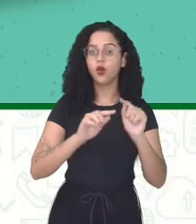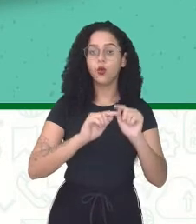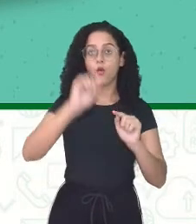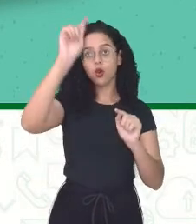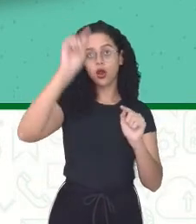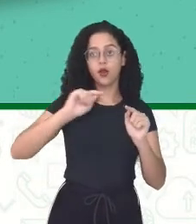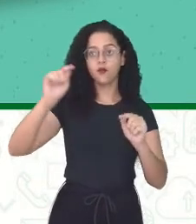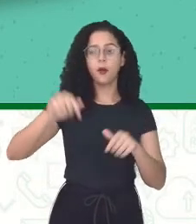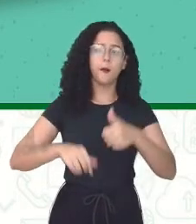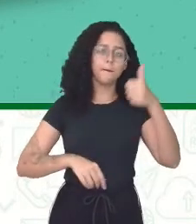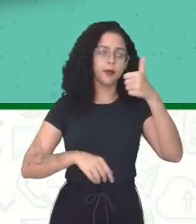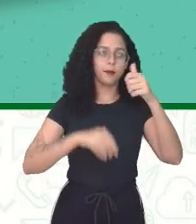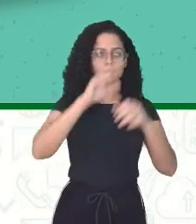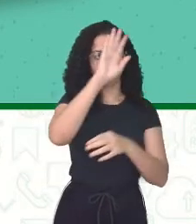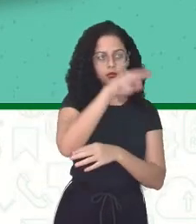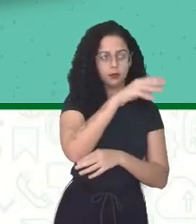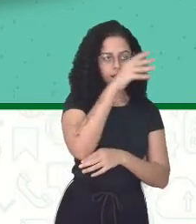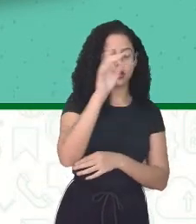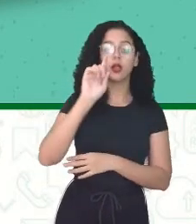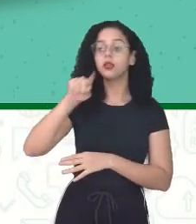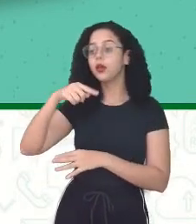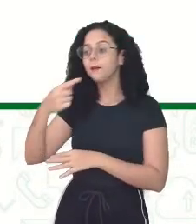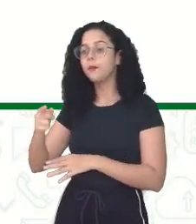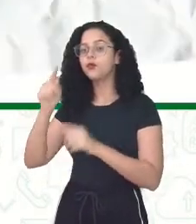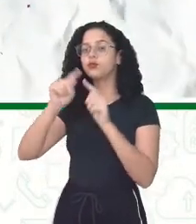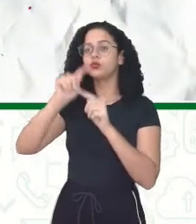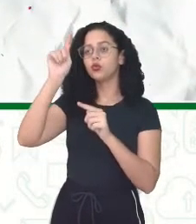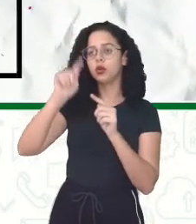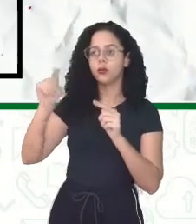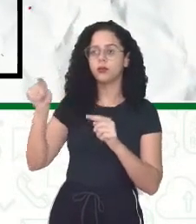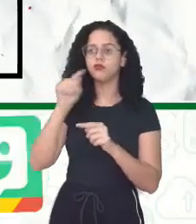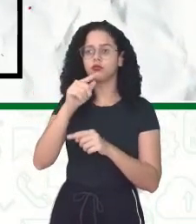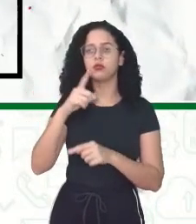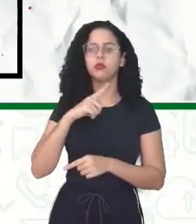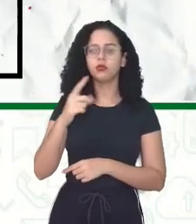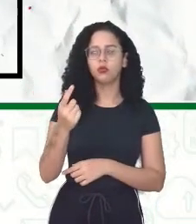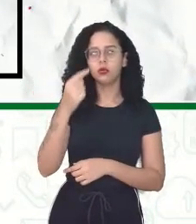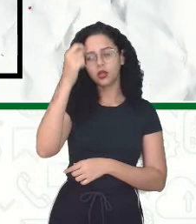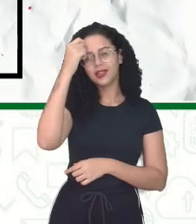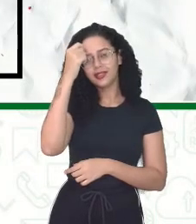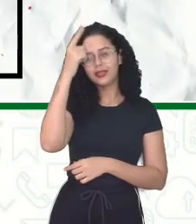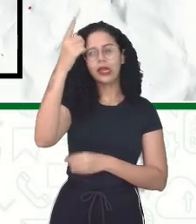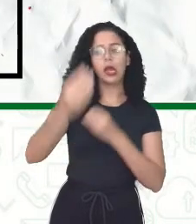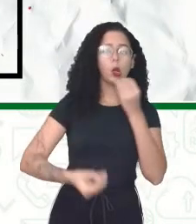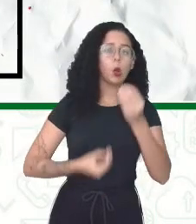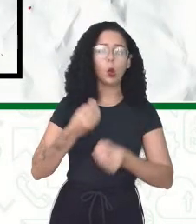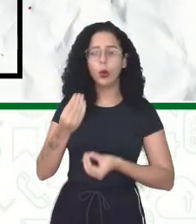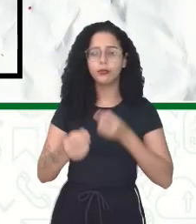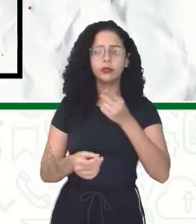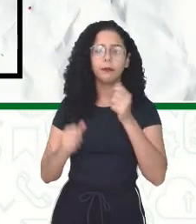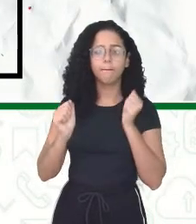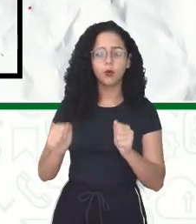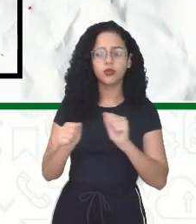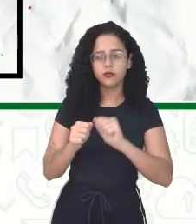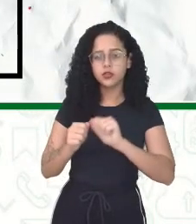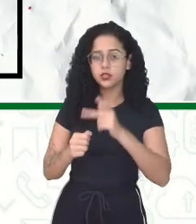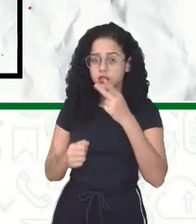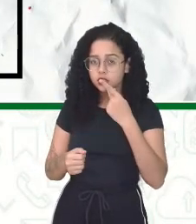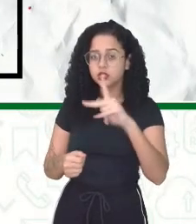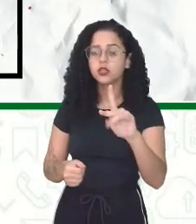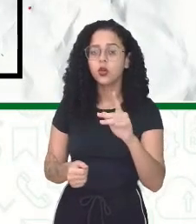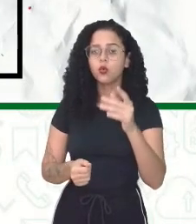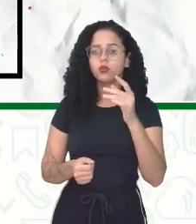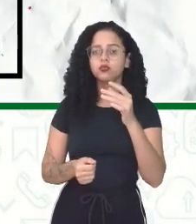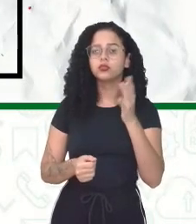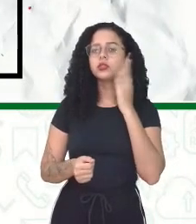primeiro a tabela, E depois o gráfico para você ter uma ideia de como você pode fazer o seu